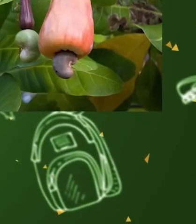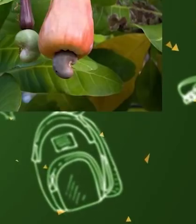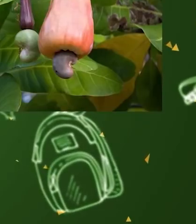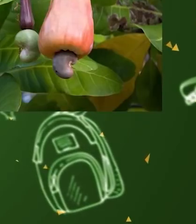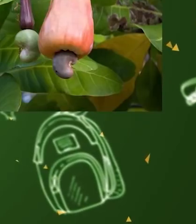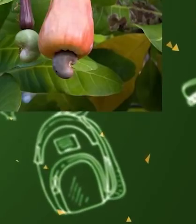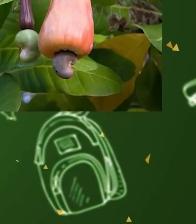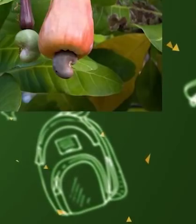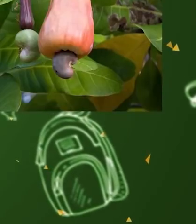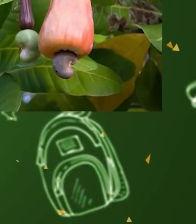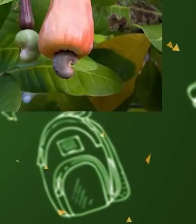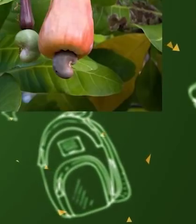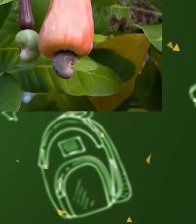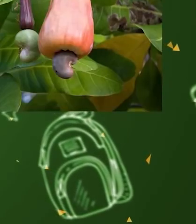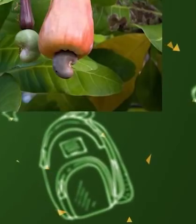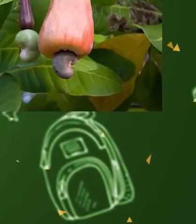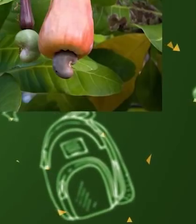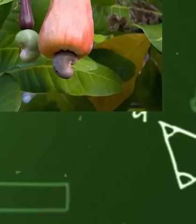Sinal